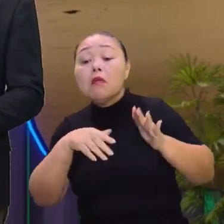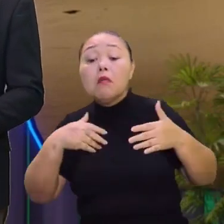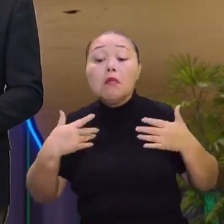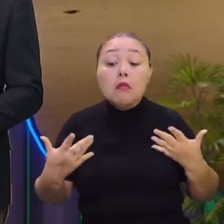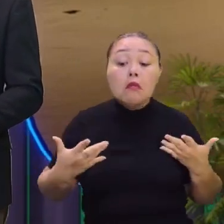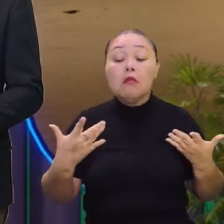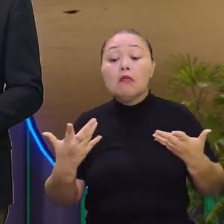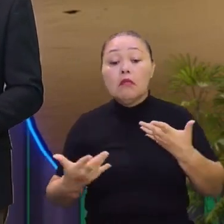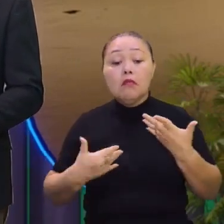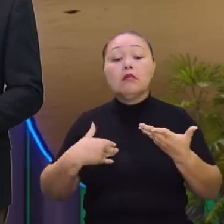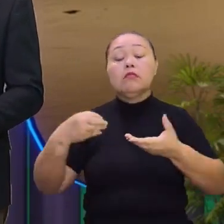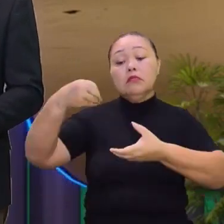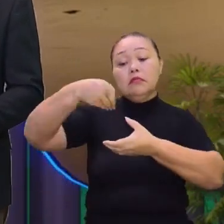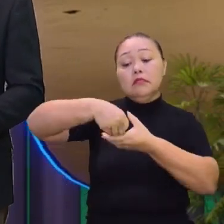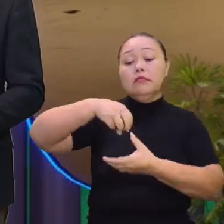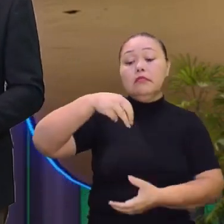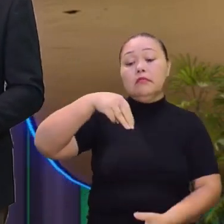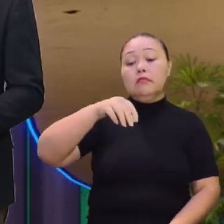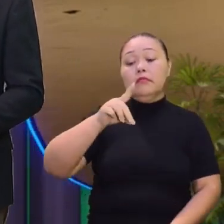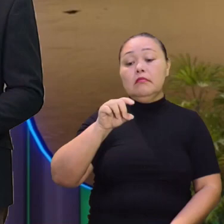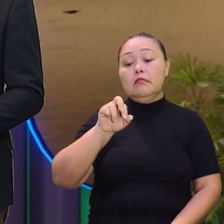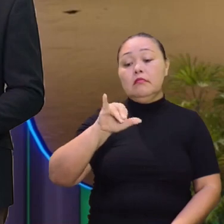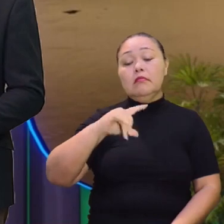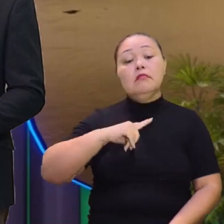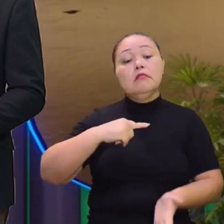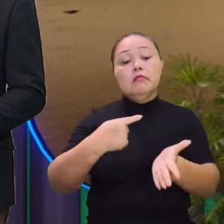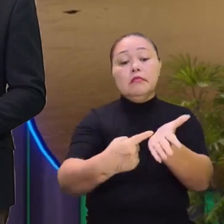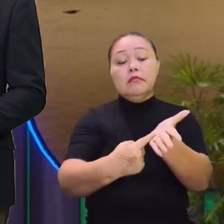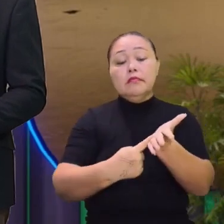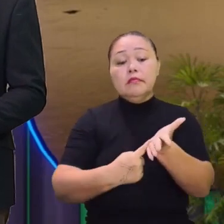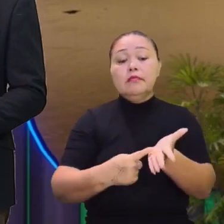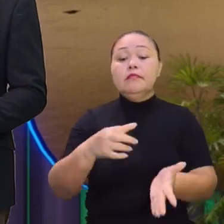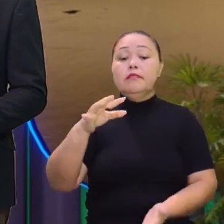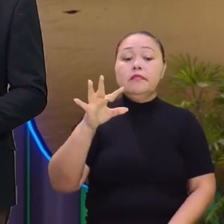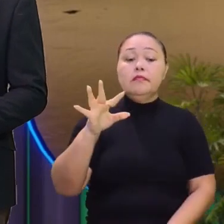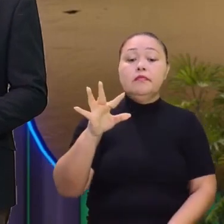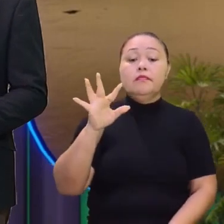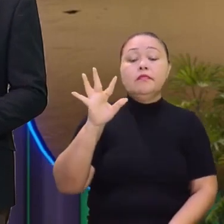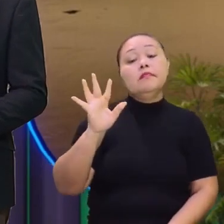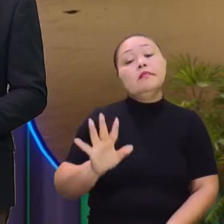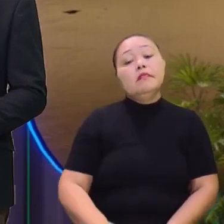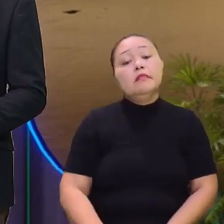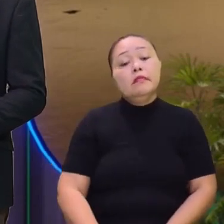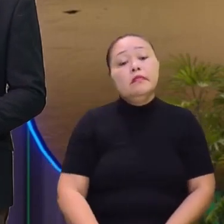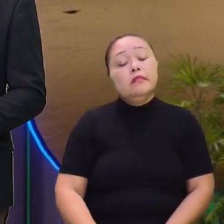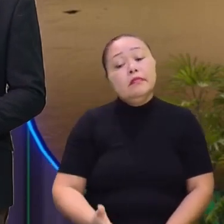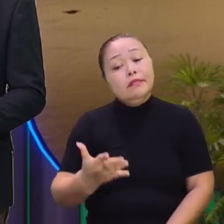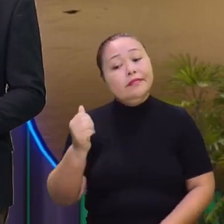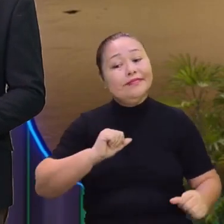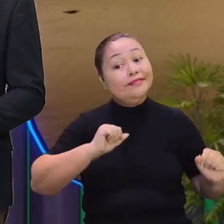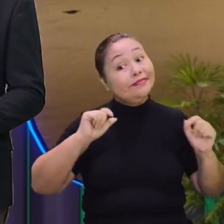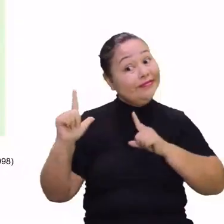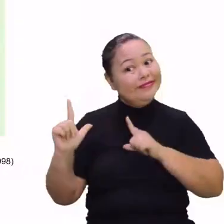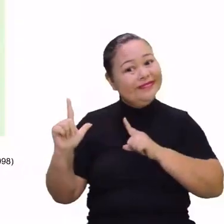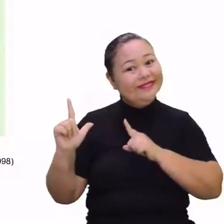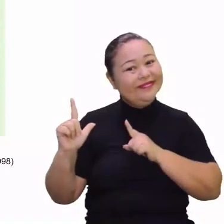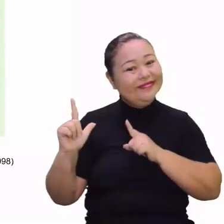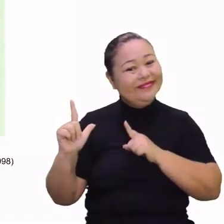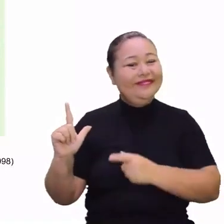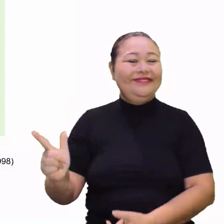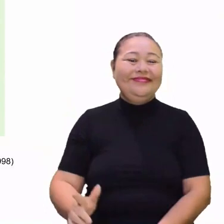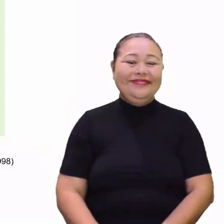aí, dentro do Tratado de Madrid, foi estabelecido o Tratado de... Vamos lá no quadro? Vê